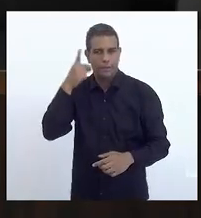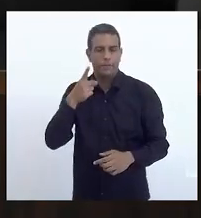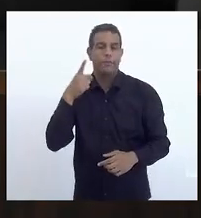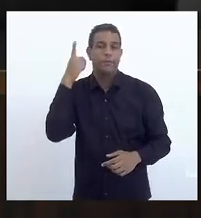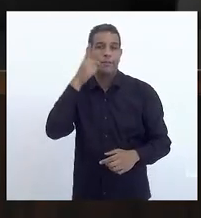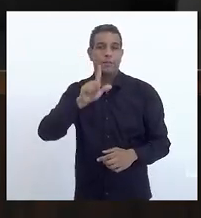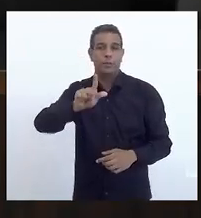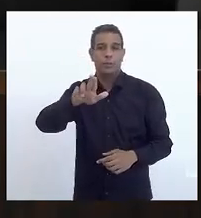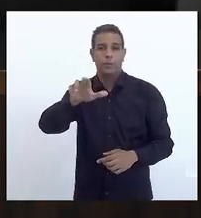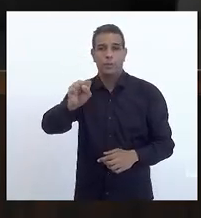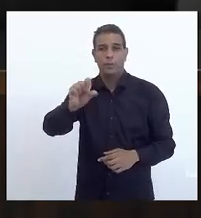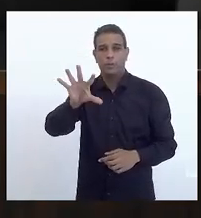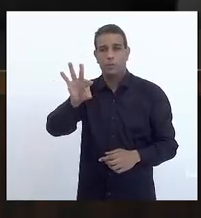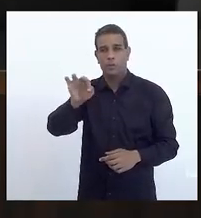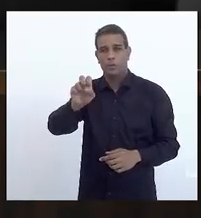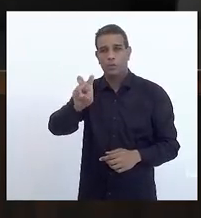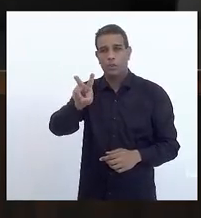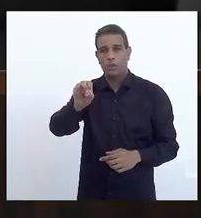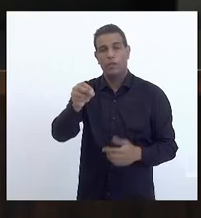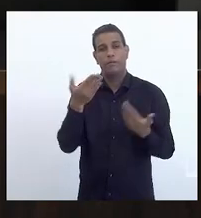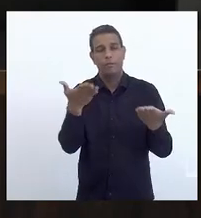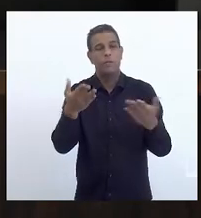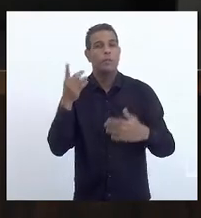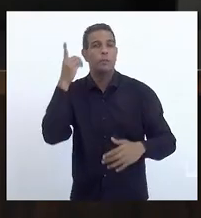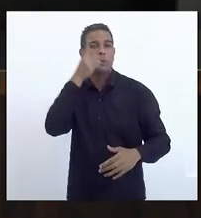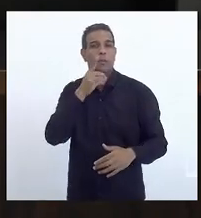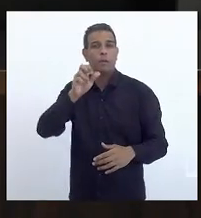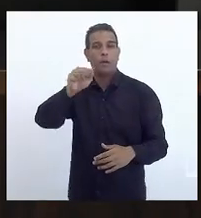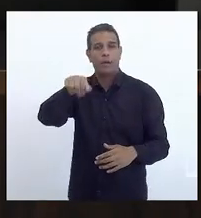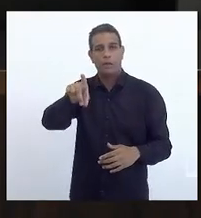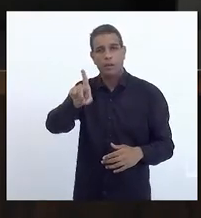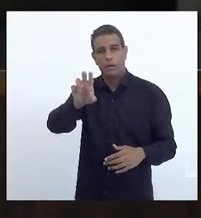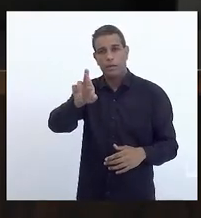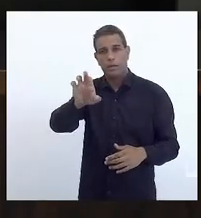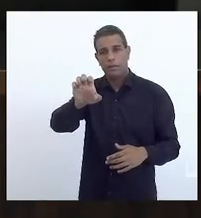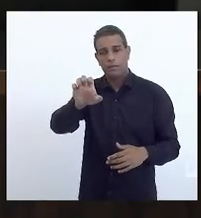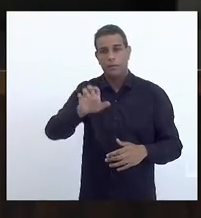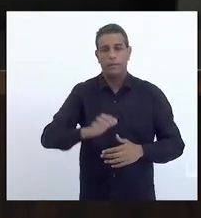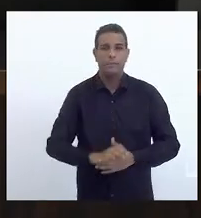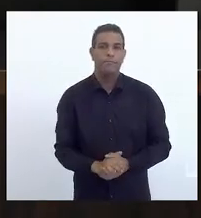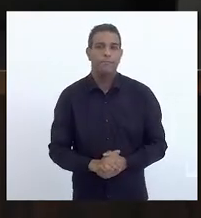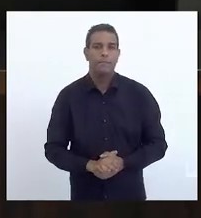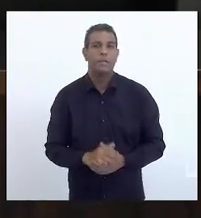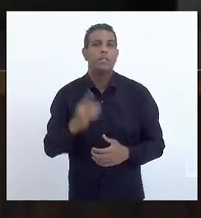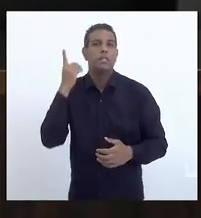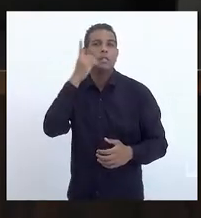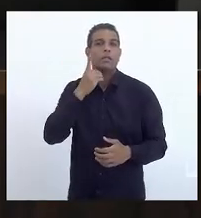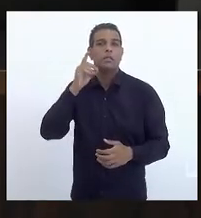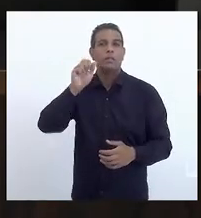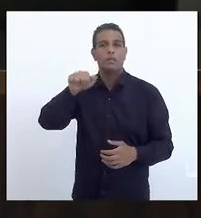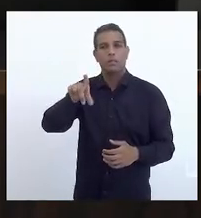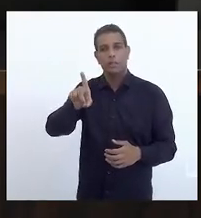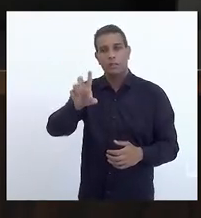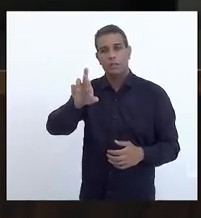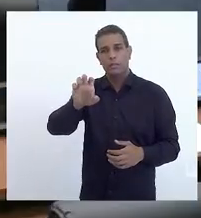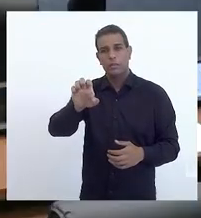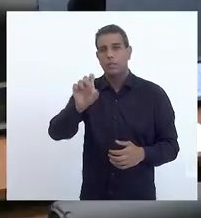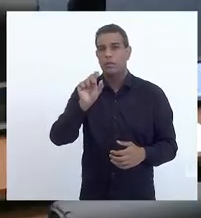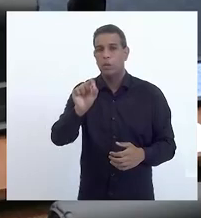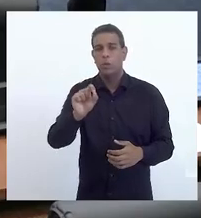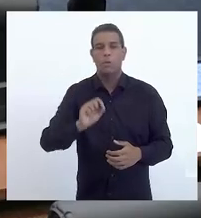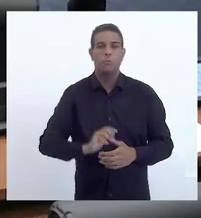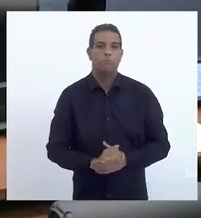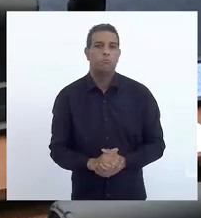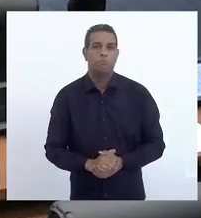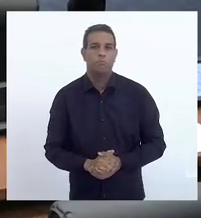Deputado Gustavo Schmidt. Deputado André Correia. Deputado André Correia. Deputado Carlos Mink.